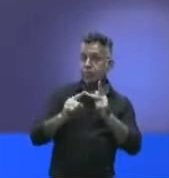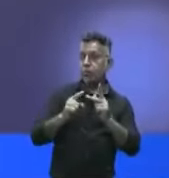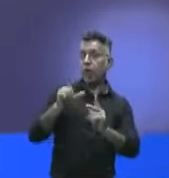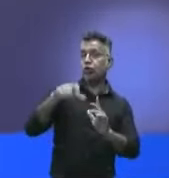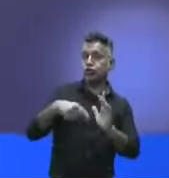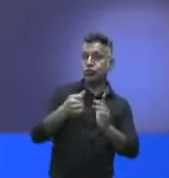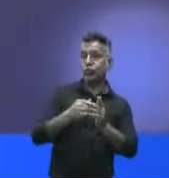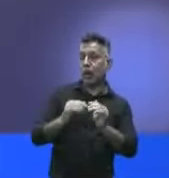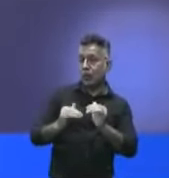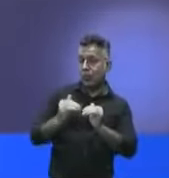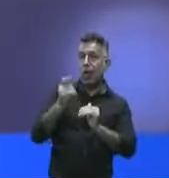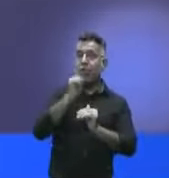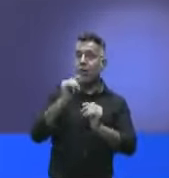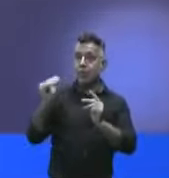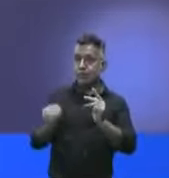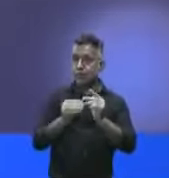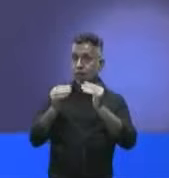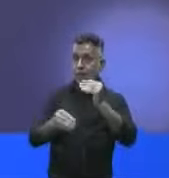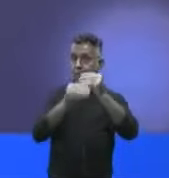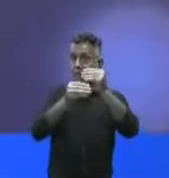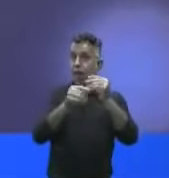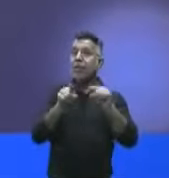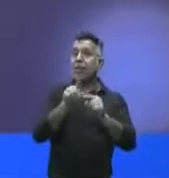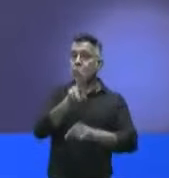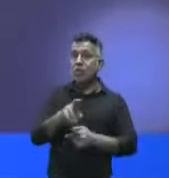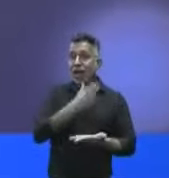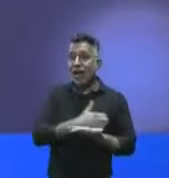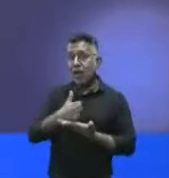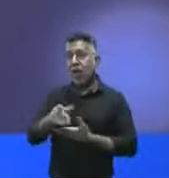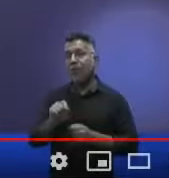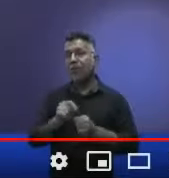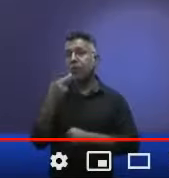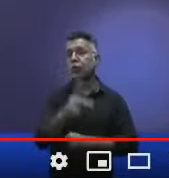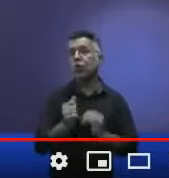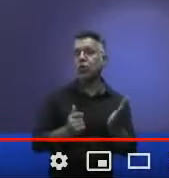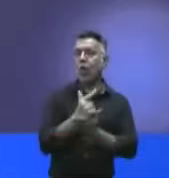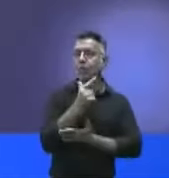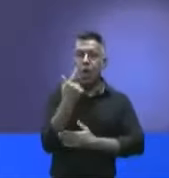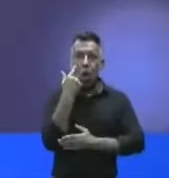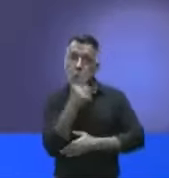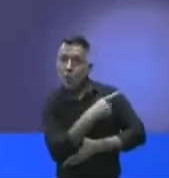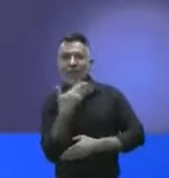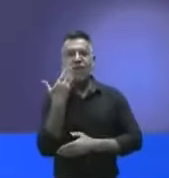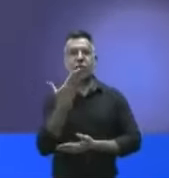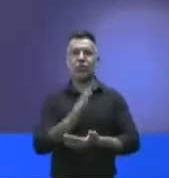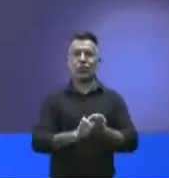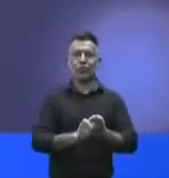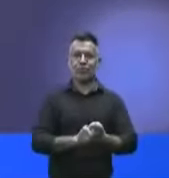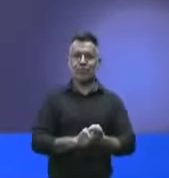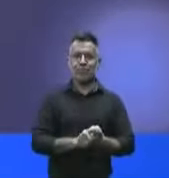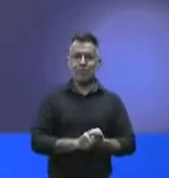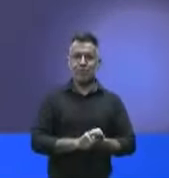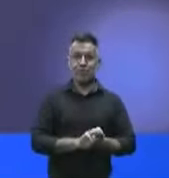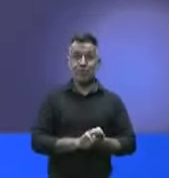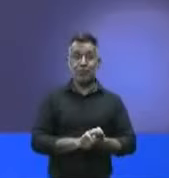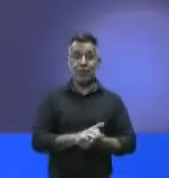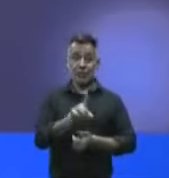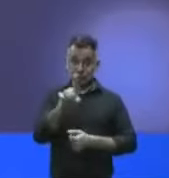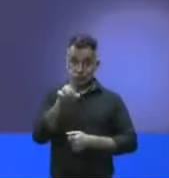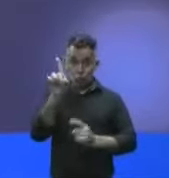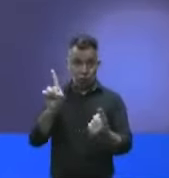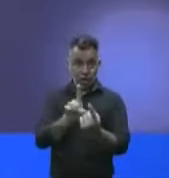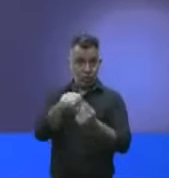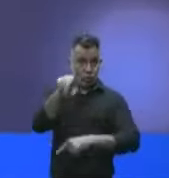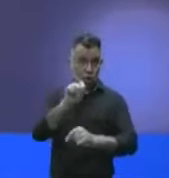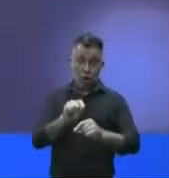cashback progressivo, além de poder usar crediário para fazer suas compras. É ao vivo isso daqui. Olha como é fácil. Ele escolhe o